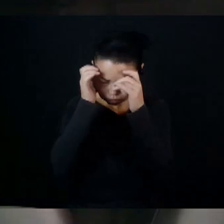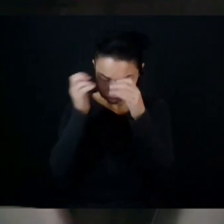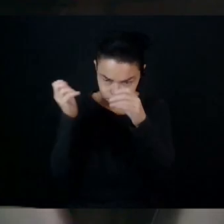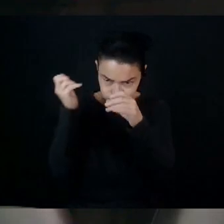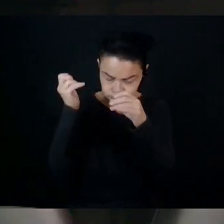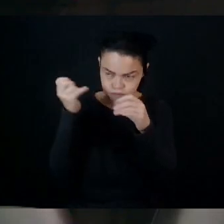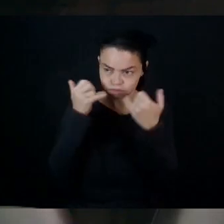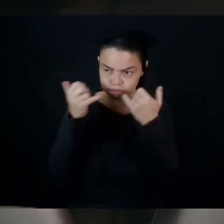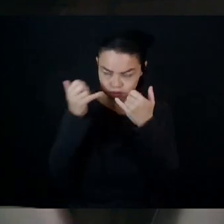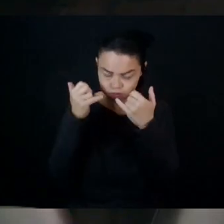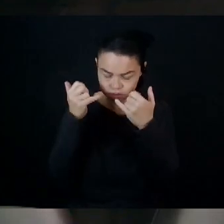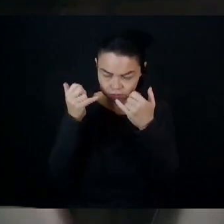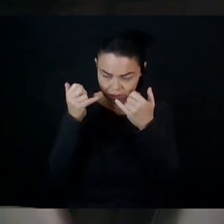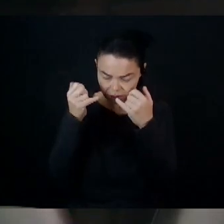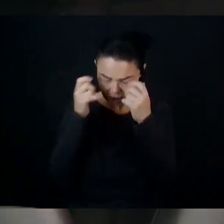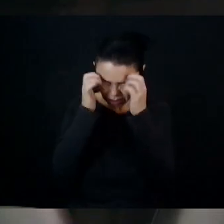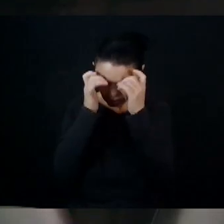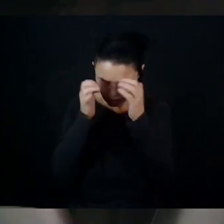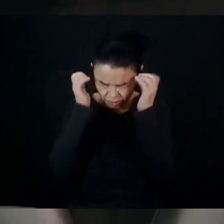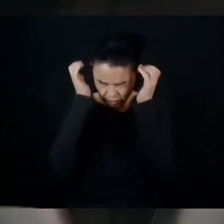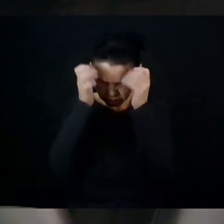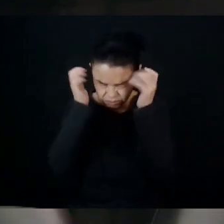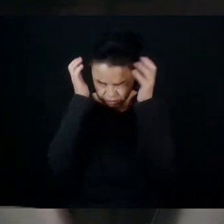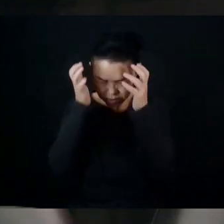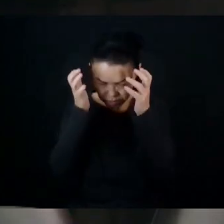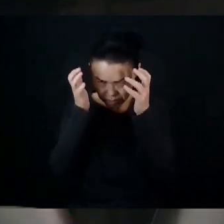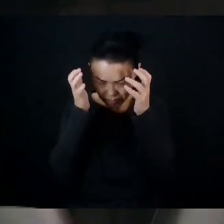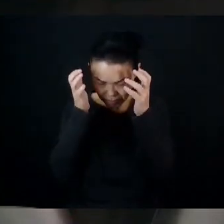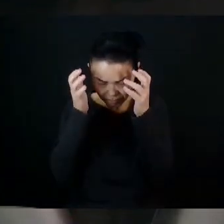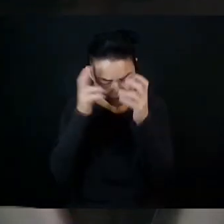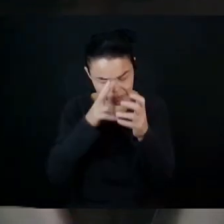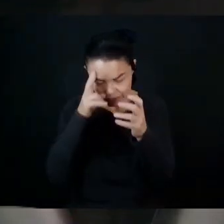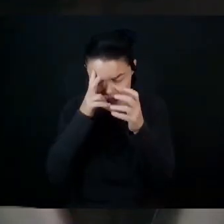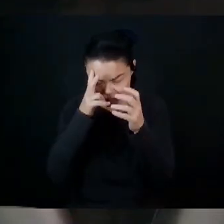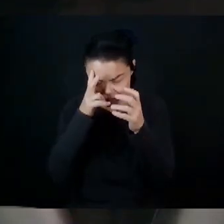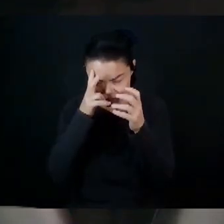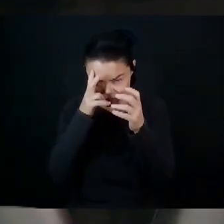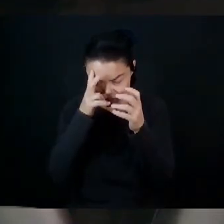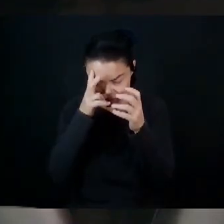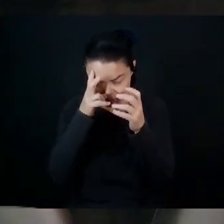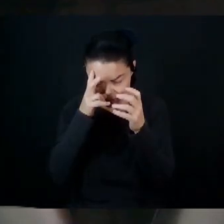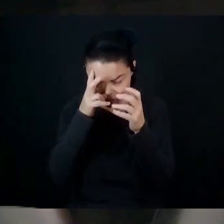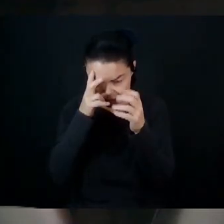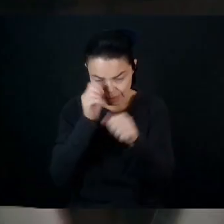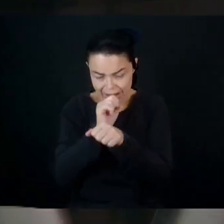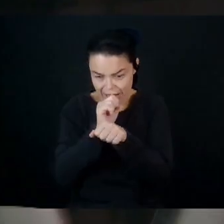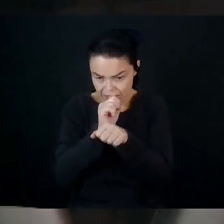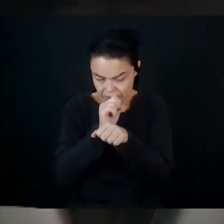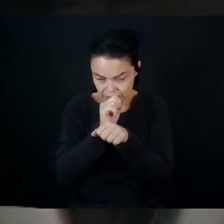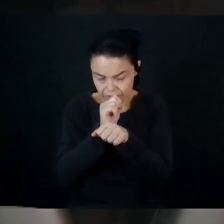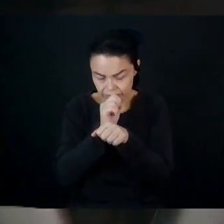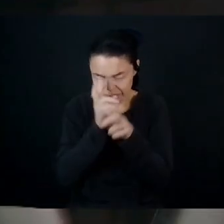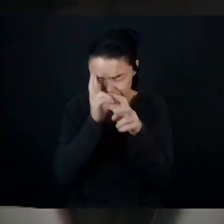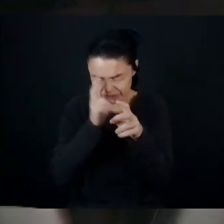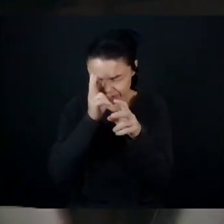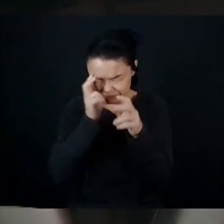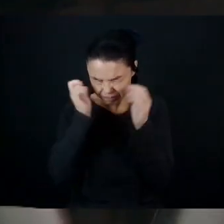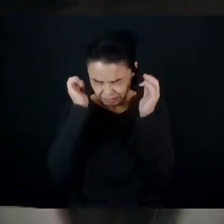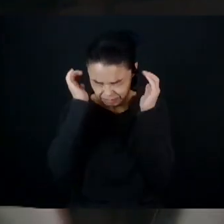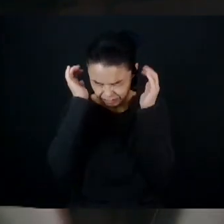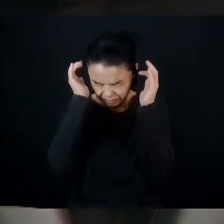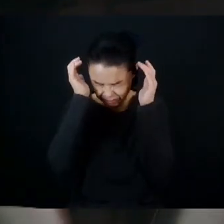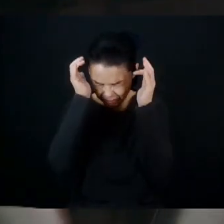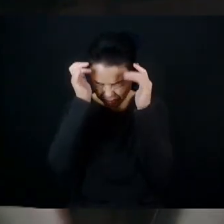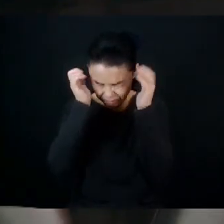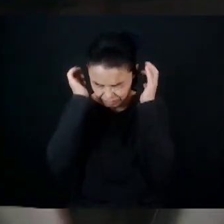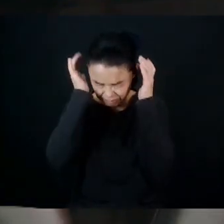memória, ela não é uma lembrança estática, congelada. Quando você lembra de algo, você